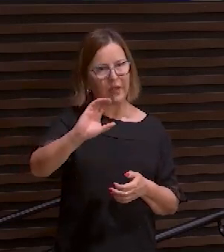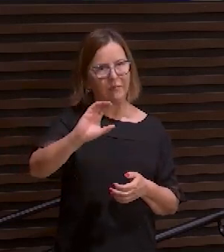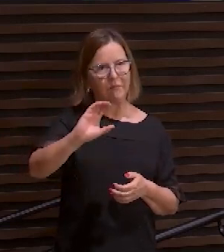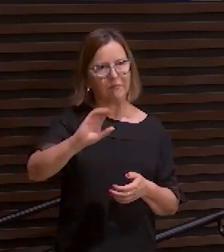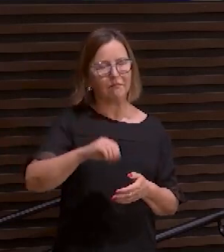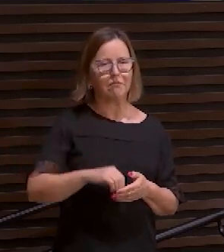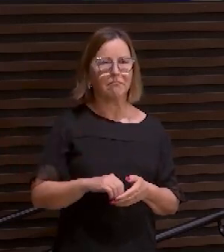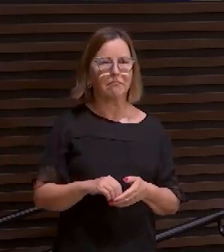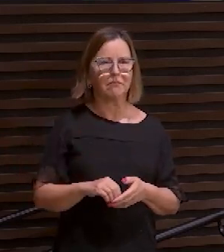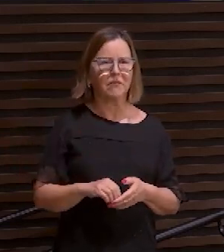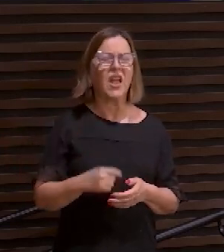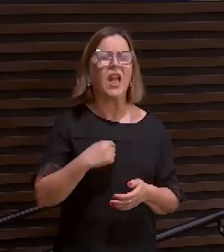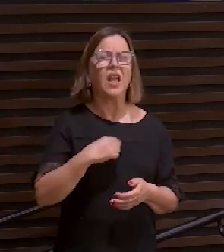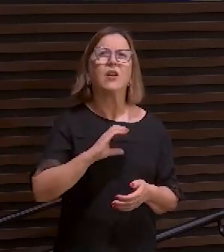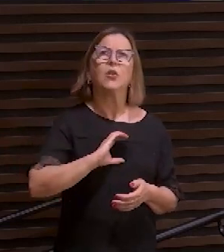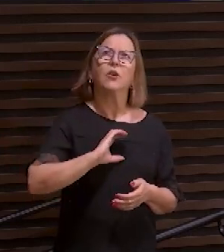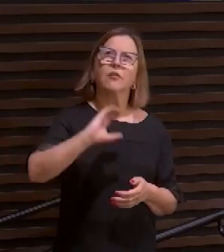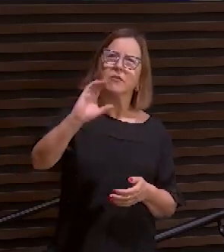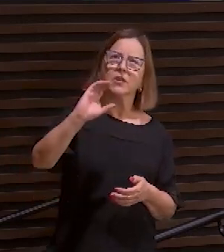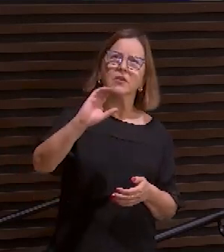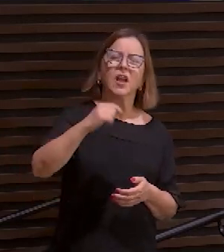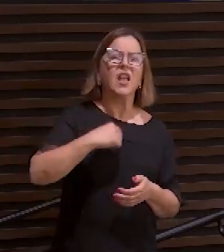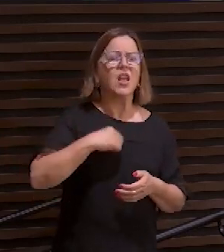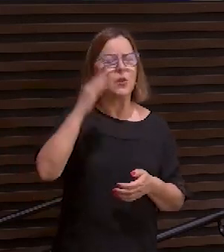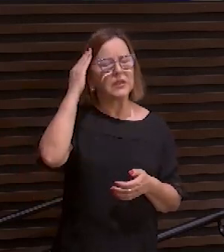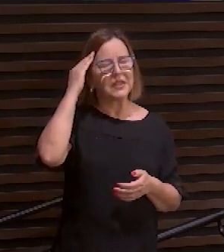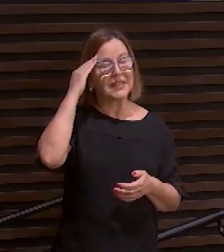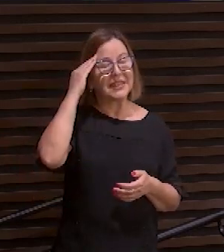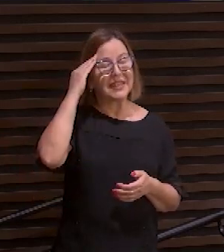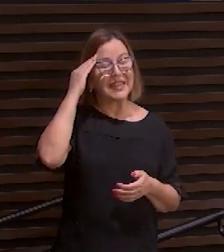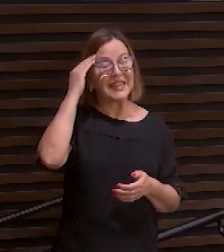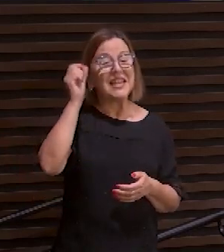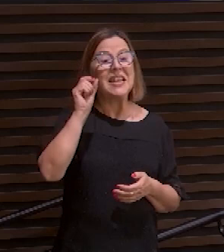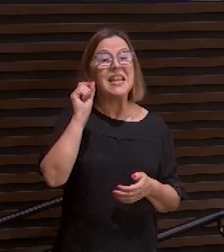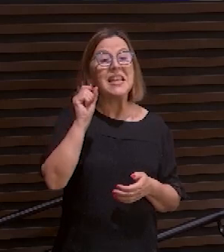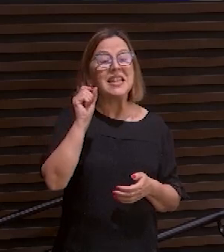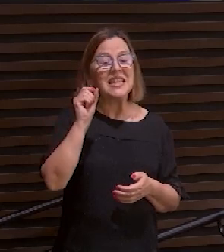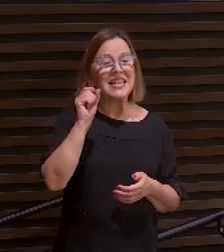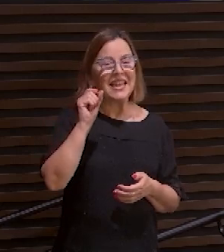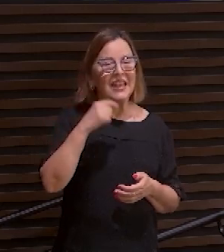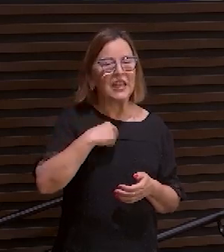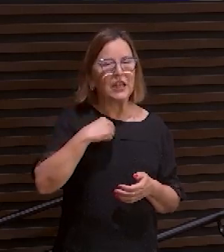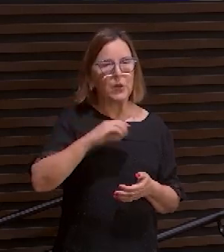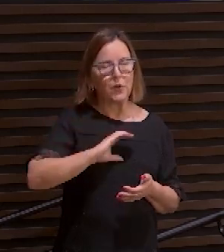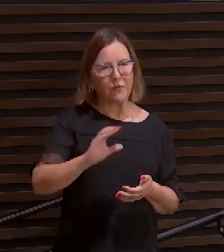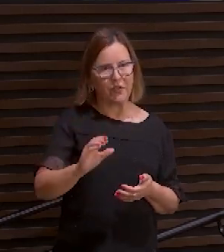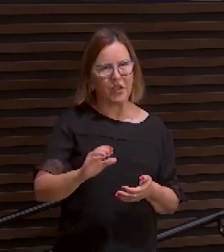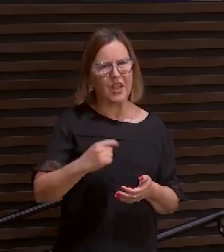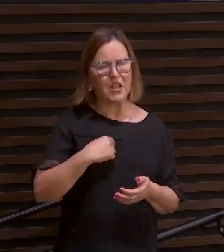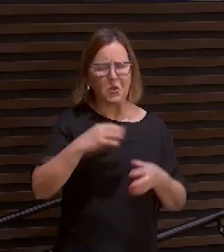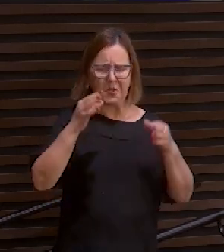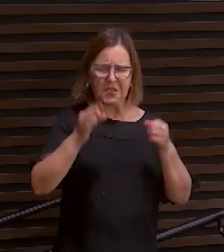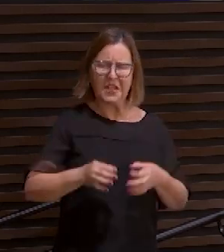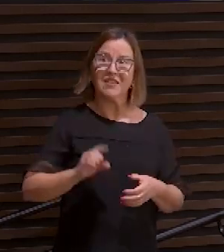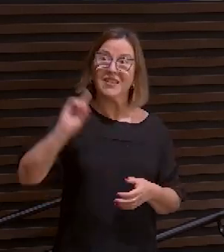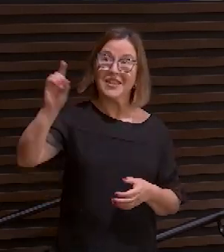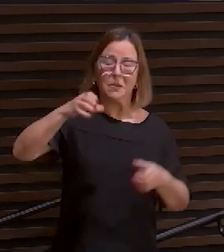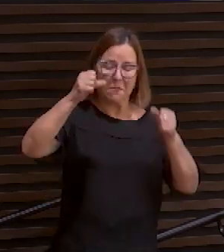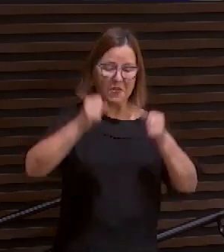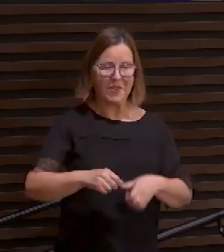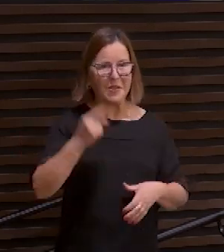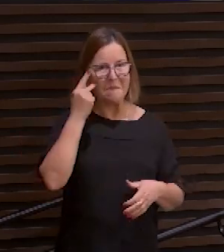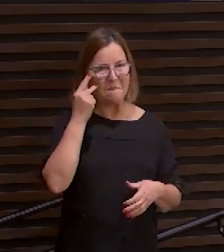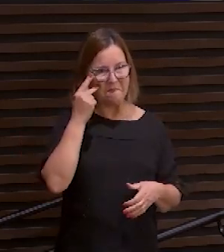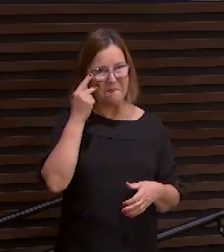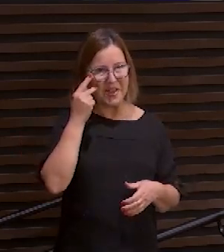Eu confio, eu sei em quem tenho crido, e estou bem certo de que Ele é poderoso para guardar o